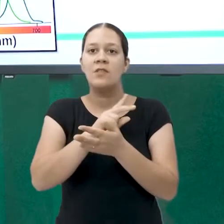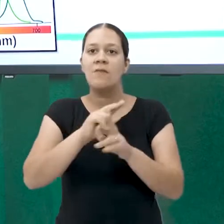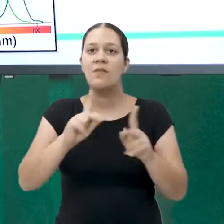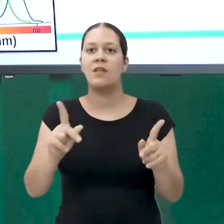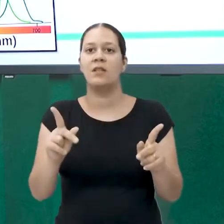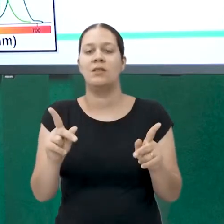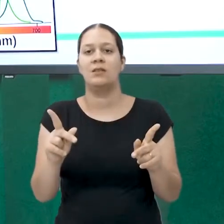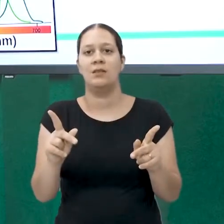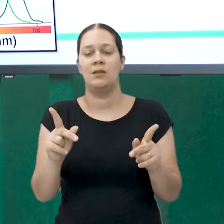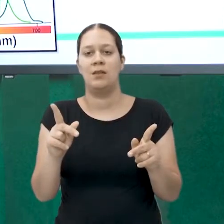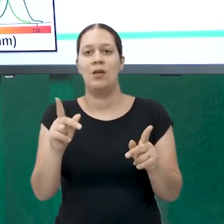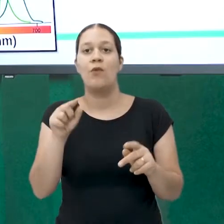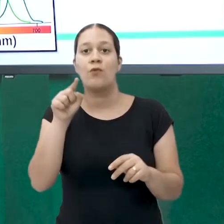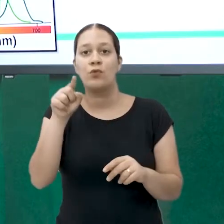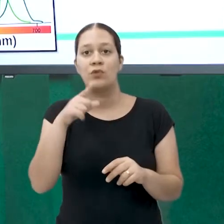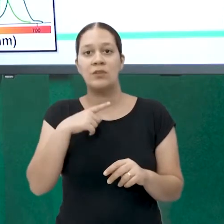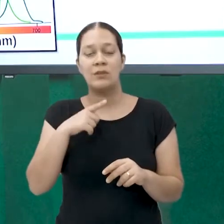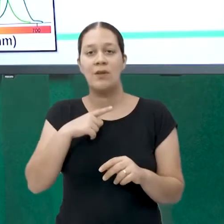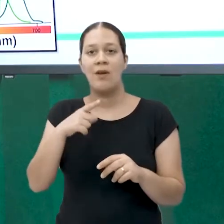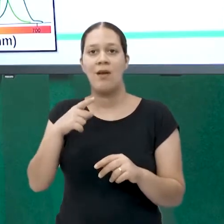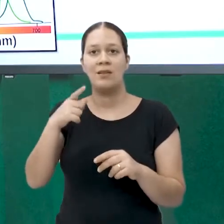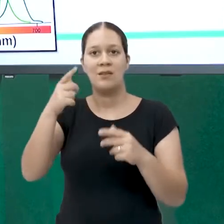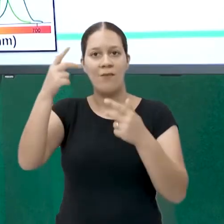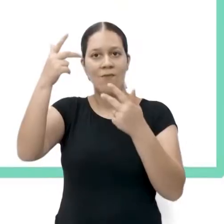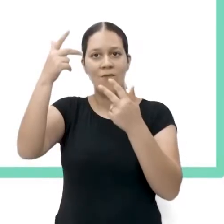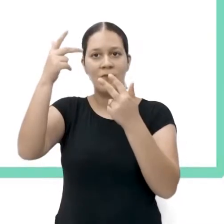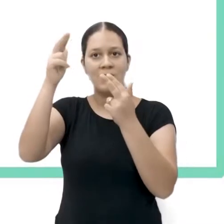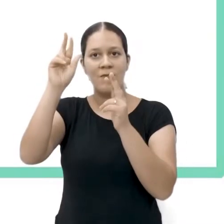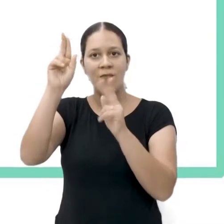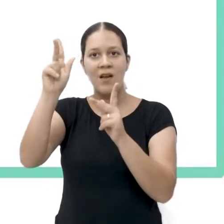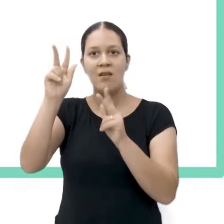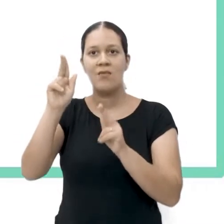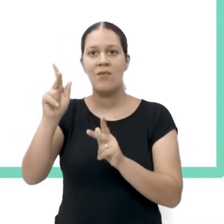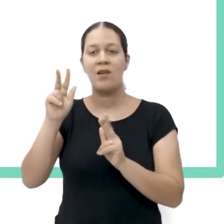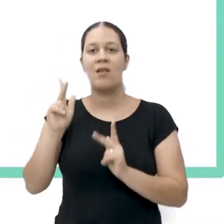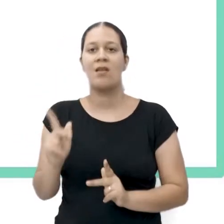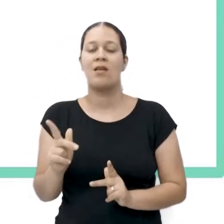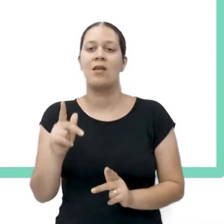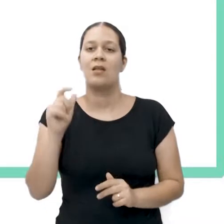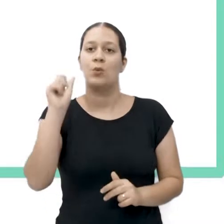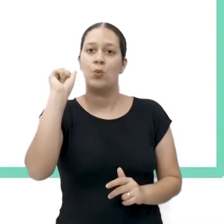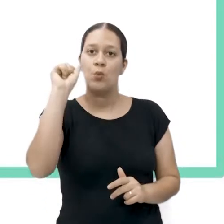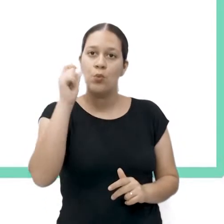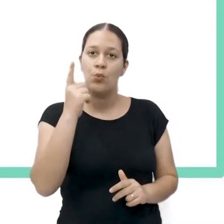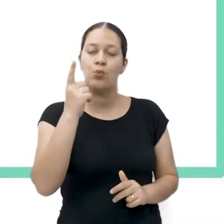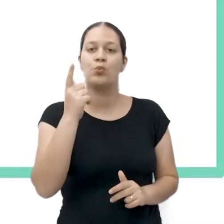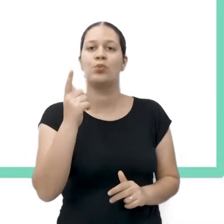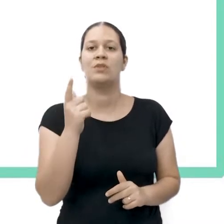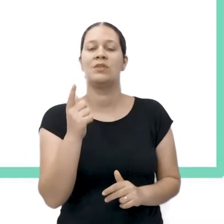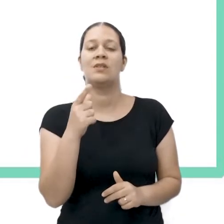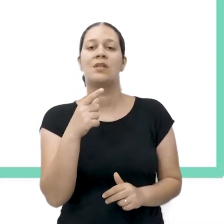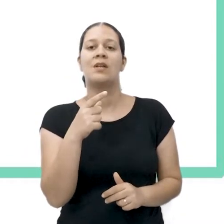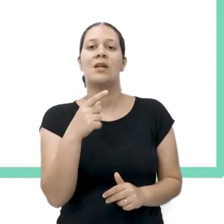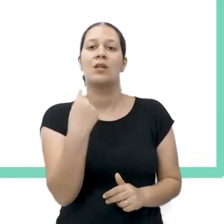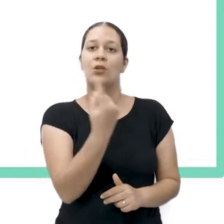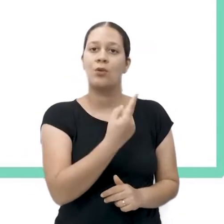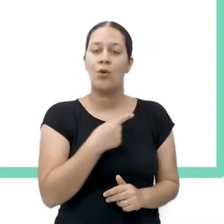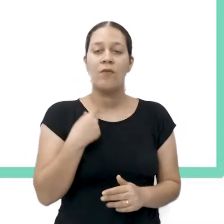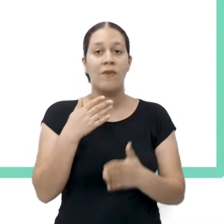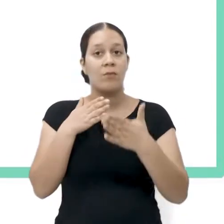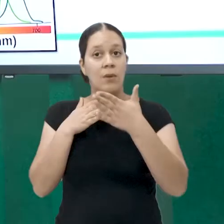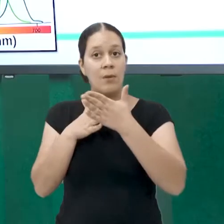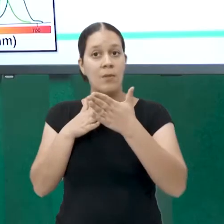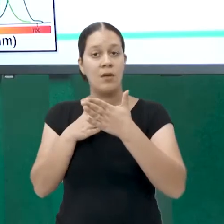luz diferentes, tá? Então você tem aqui, lógico, tem um monte de feixes de luz, mas o que a gente enxerga tem um